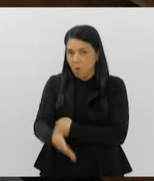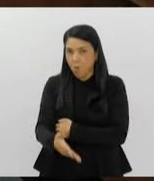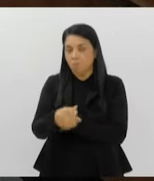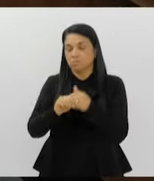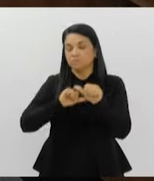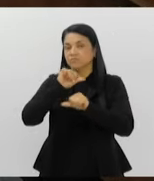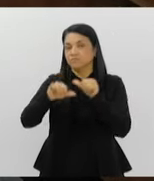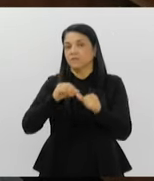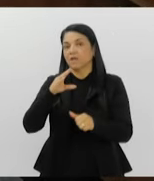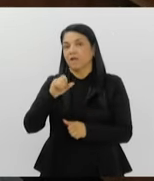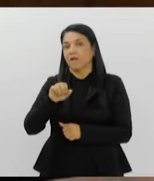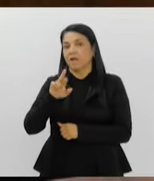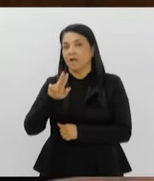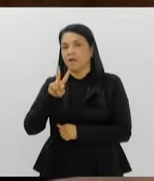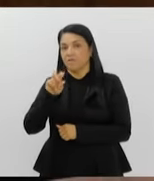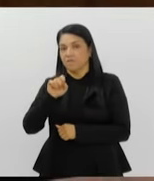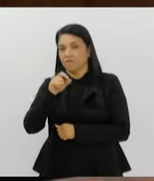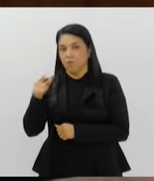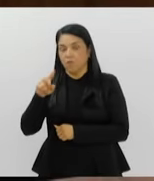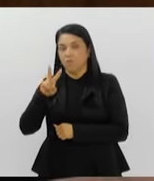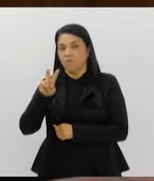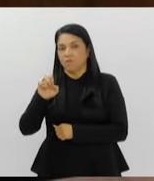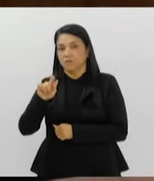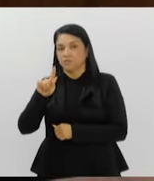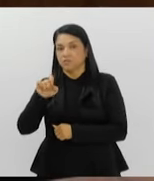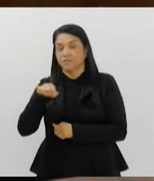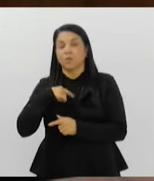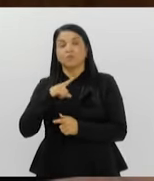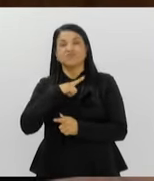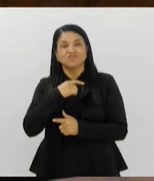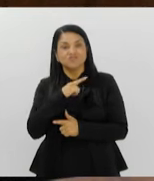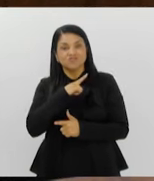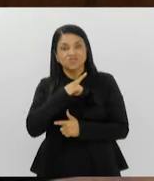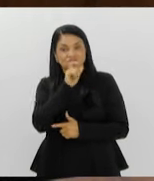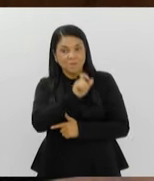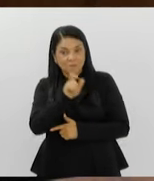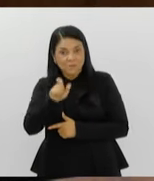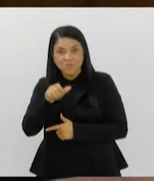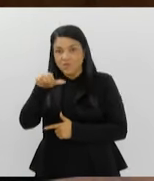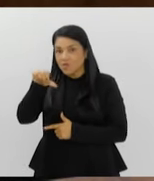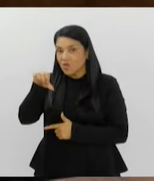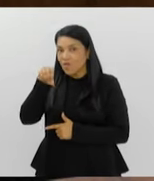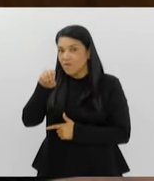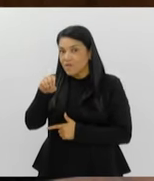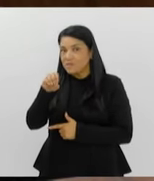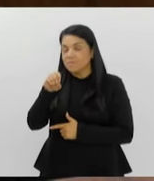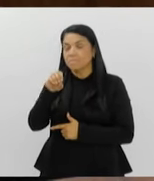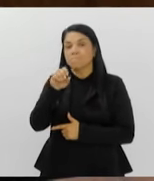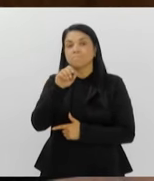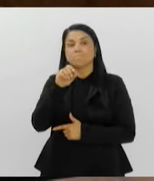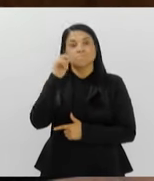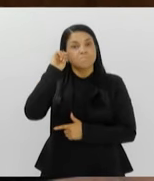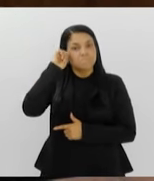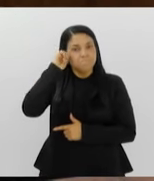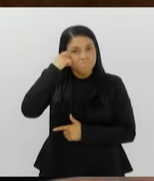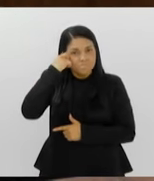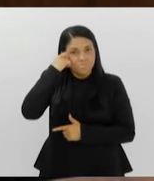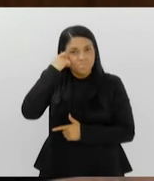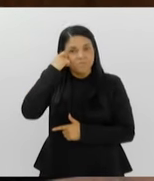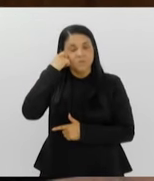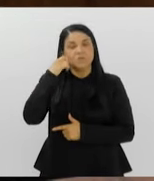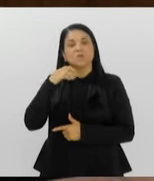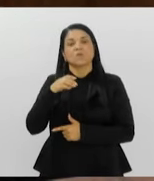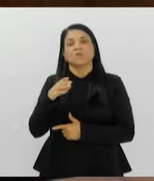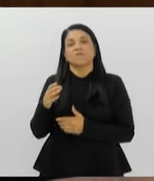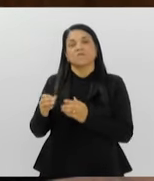E havia 90 pessoas, todas pretas, todas oriundas de Sabará, uma